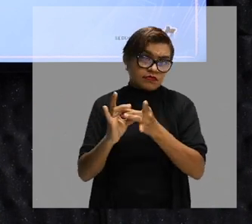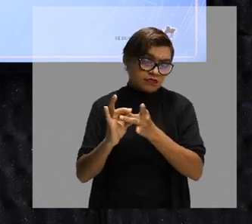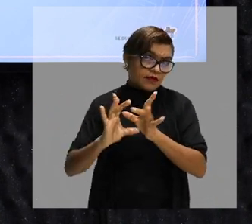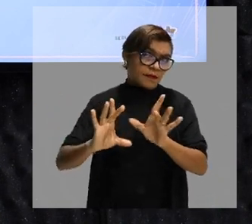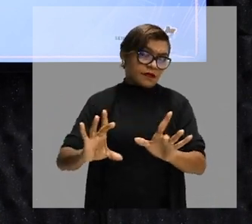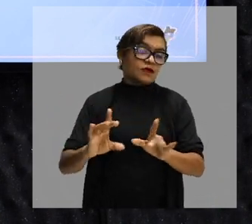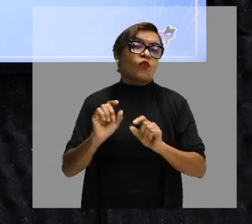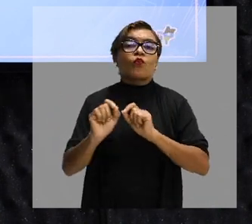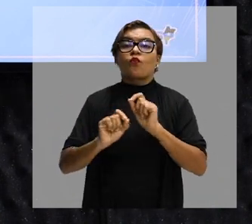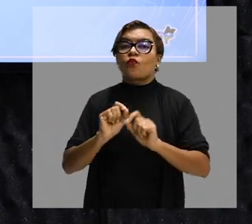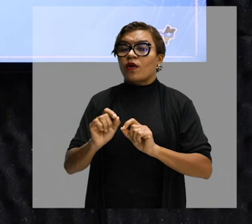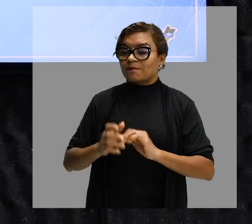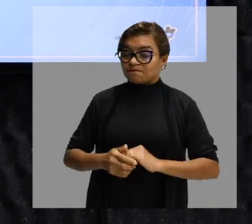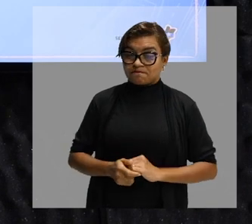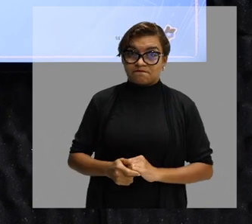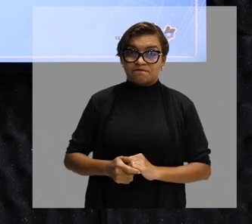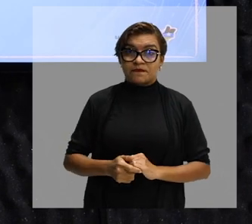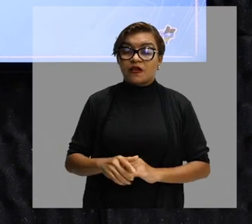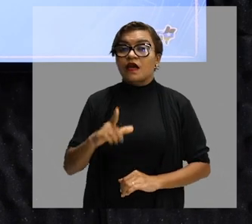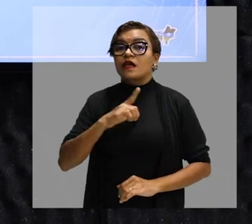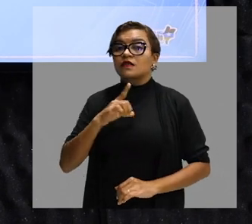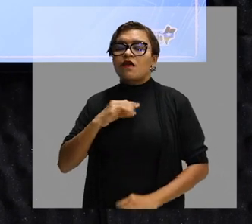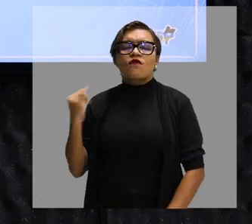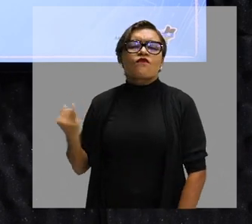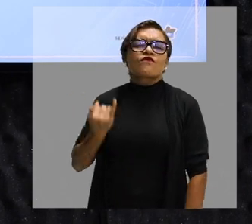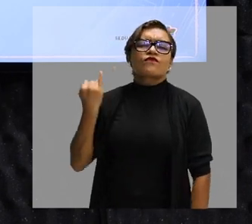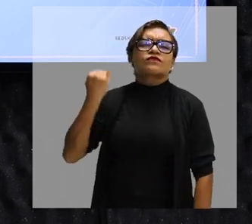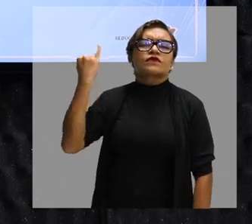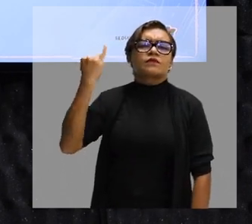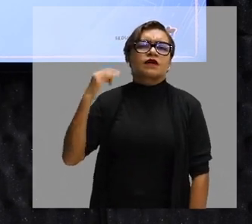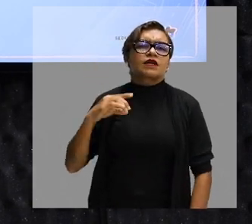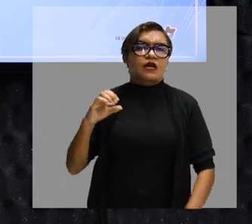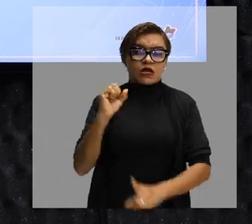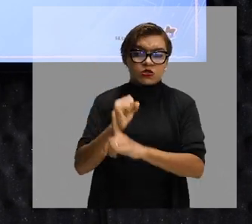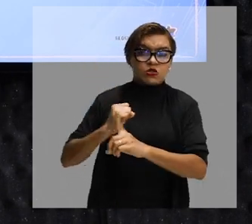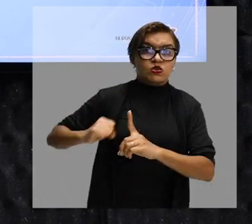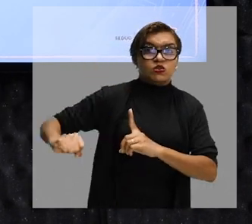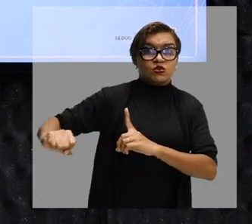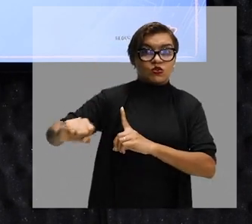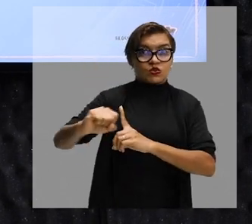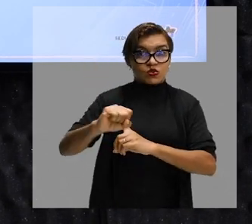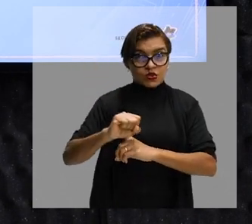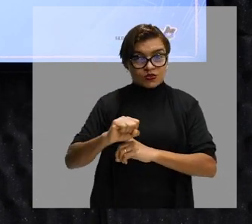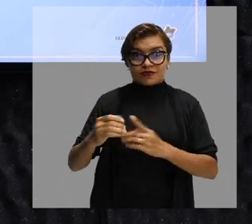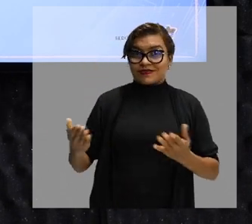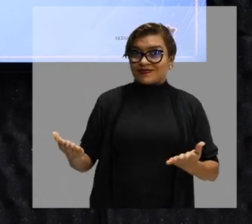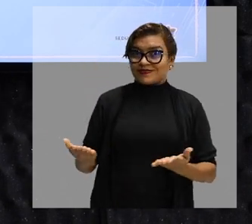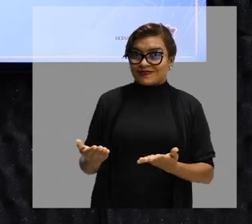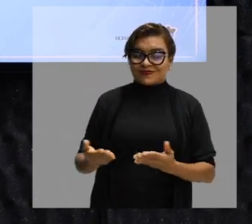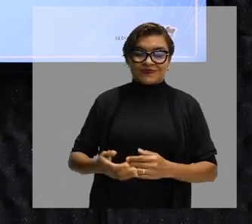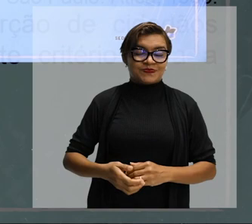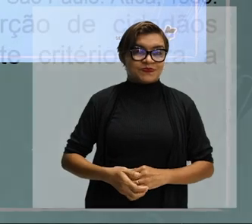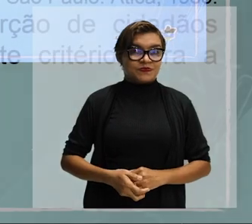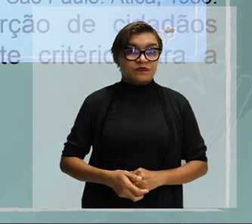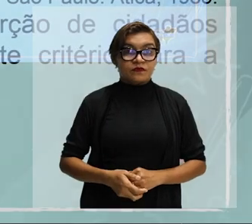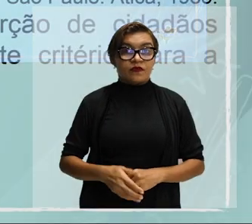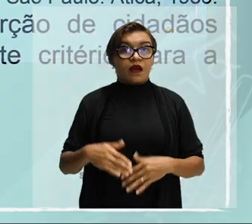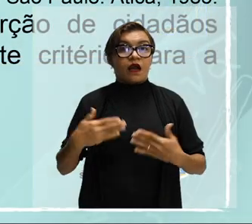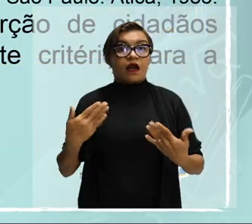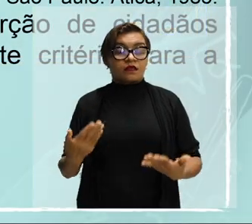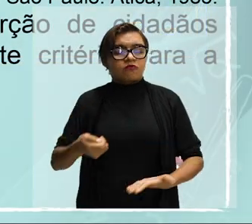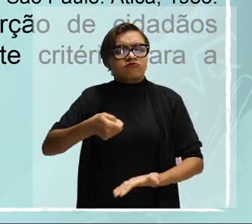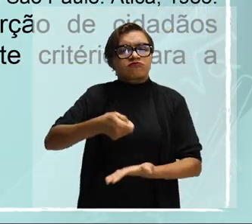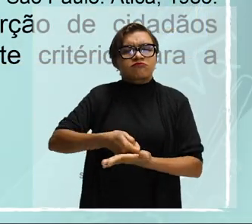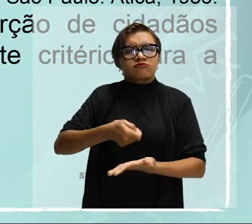legado fundamental que tem até hoje aí na sociedade ocidental, correto? Então, segundo os regimes